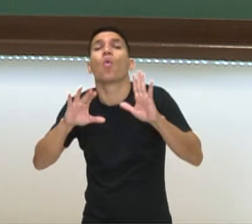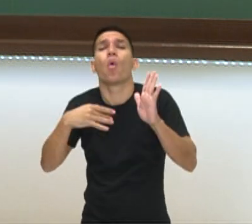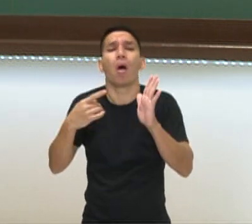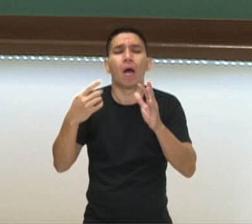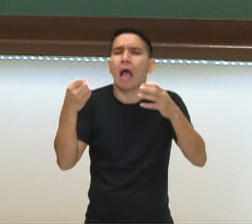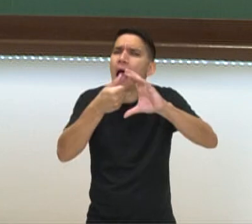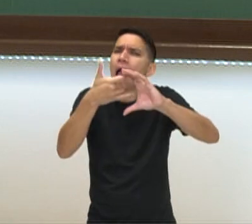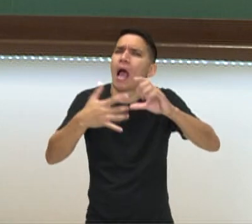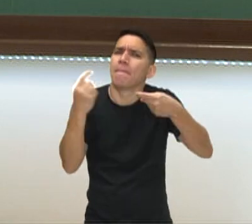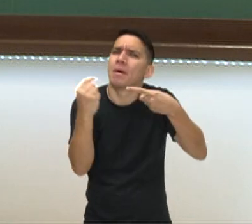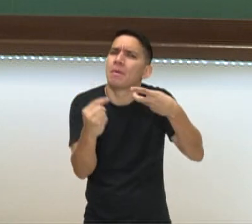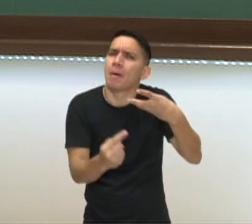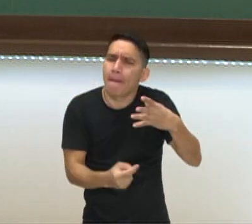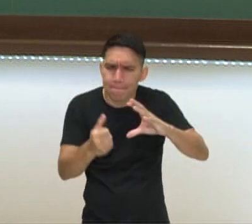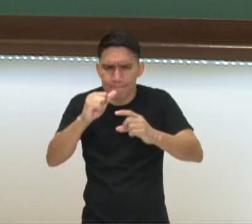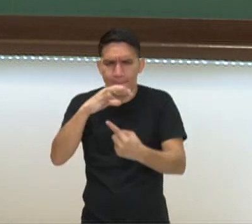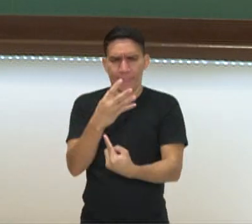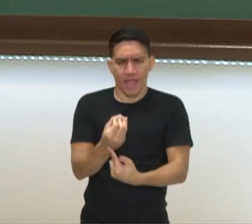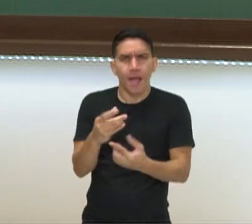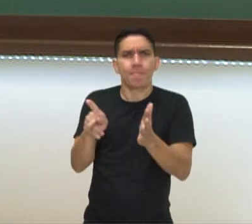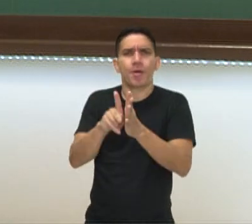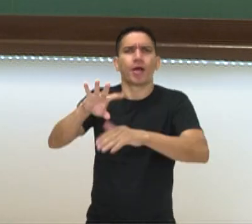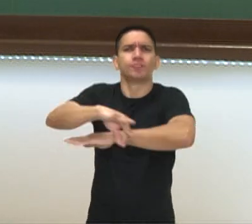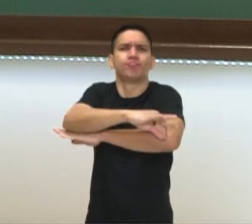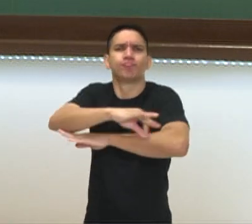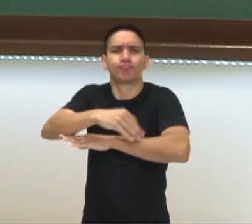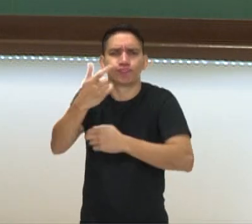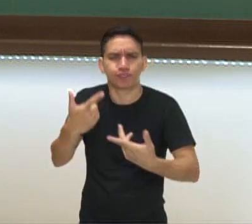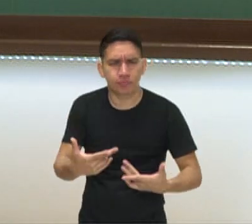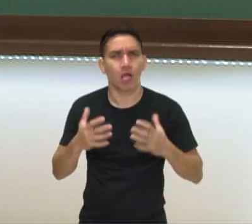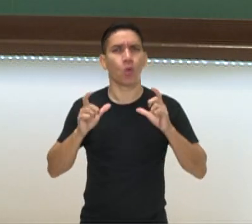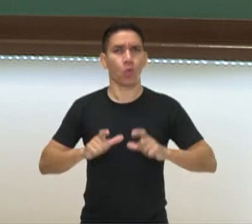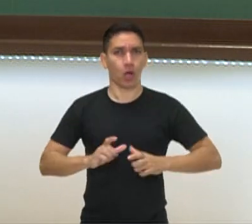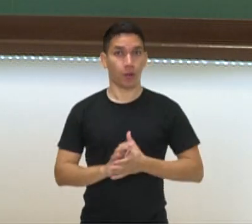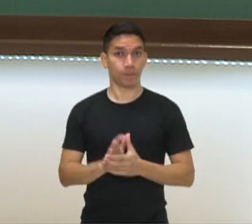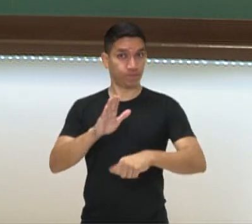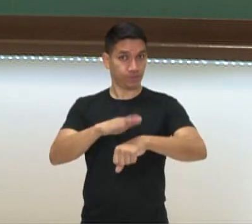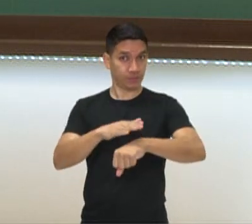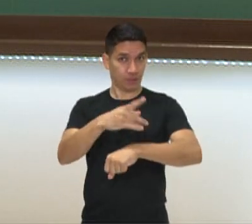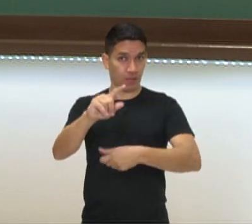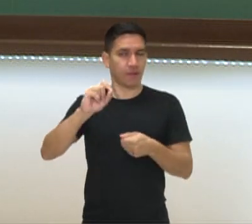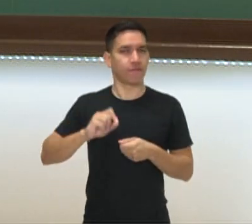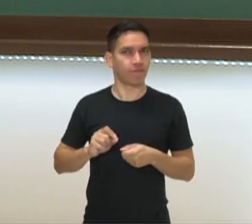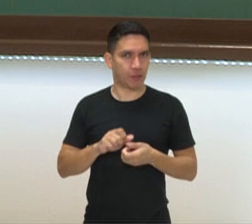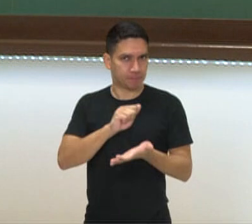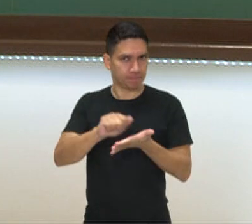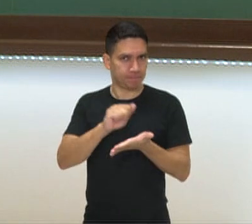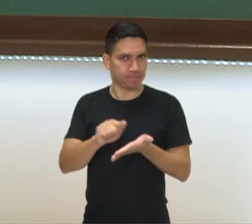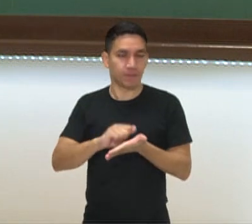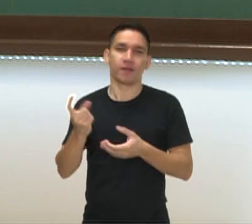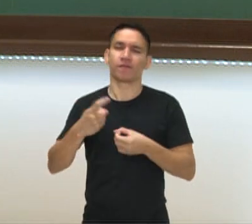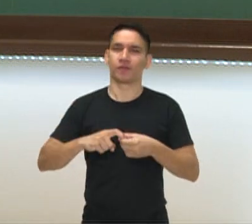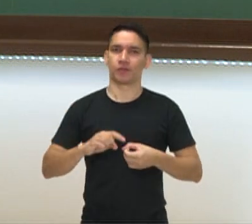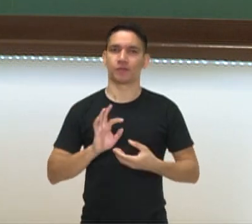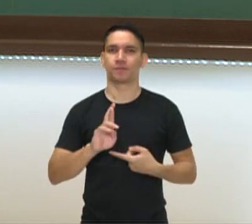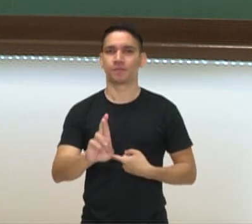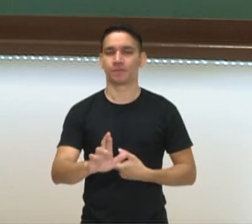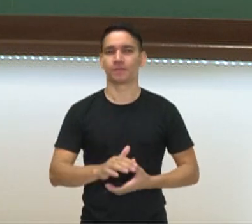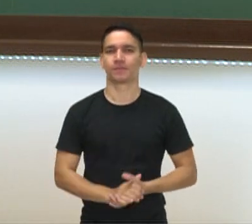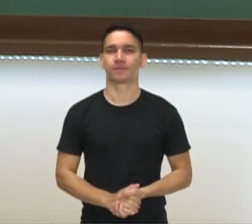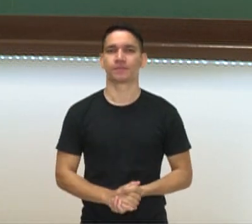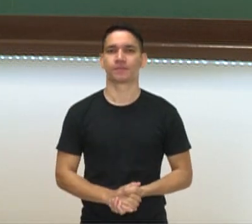são as características arquitetônicas desse lugar. Vamos dar um tempinho para vocês escreverem e já voltamos com